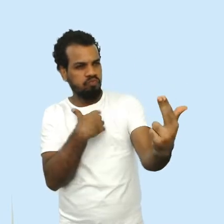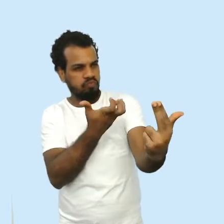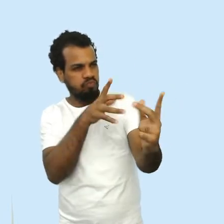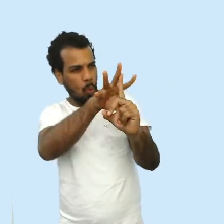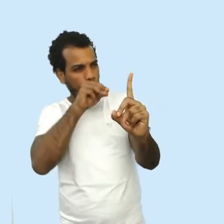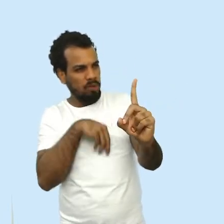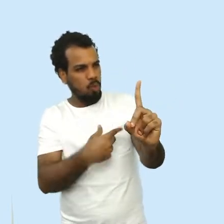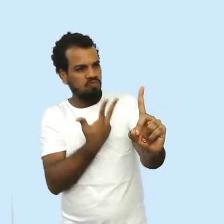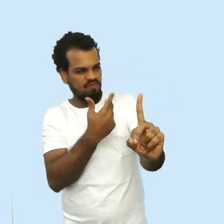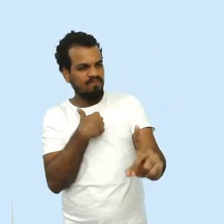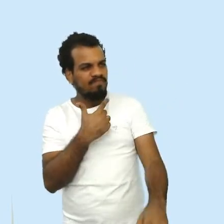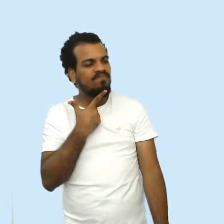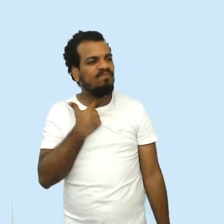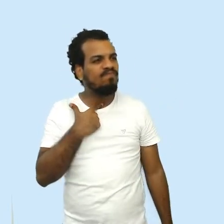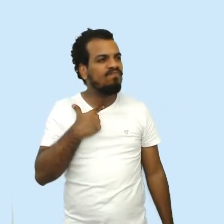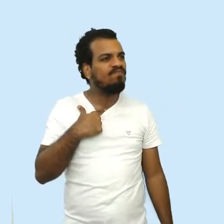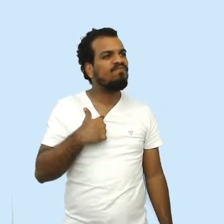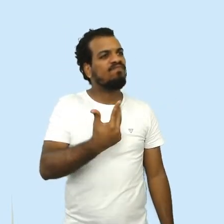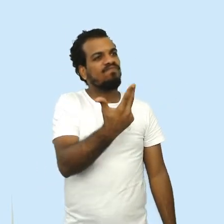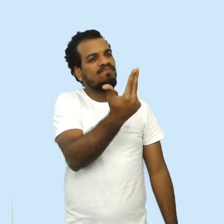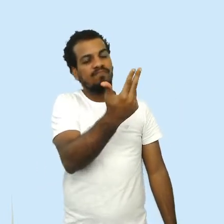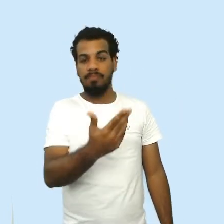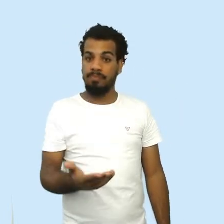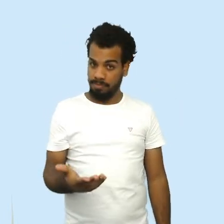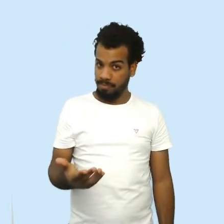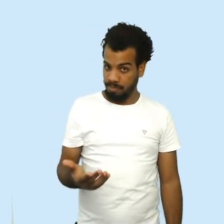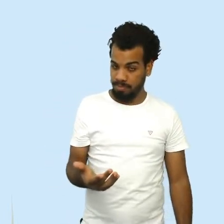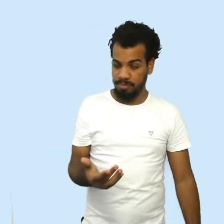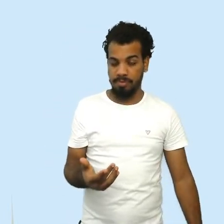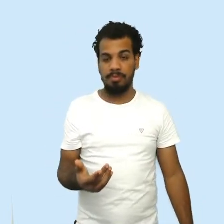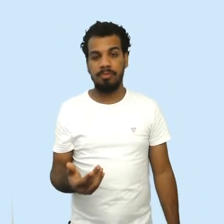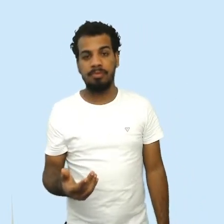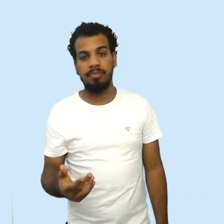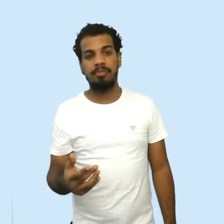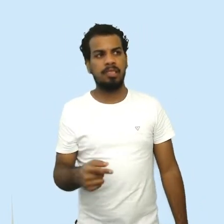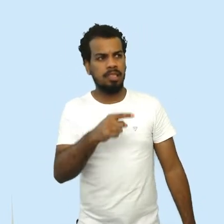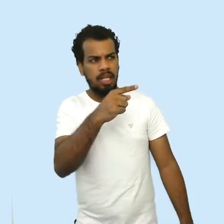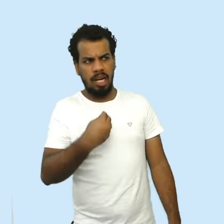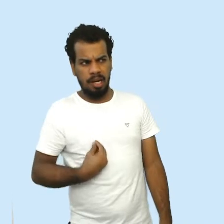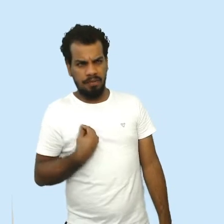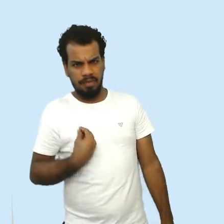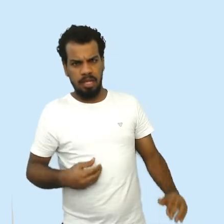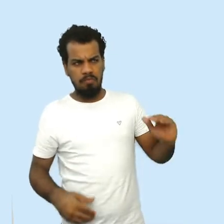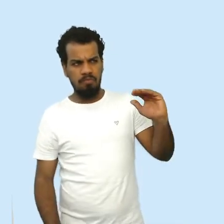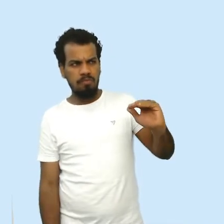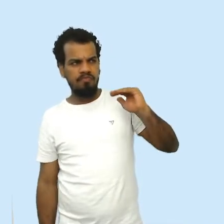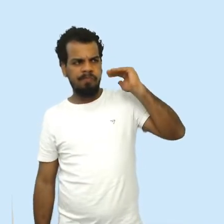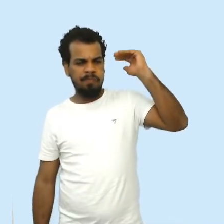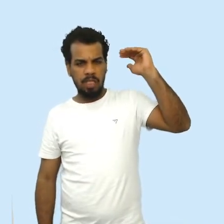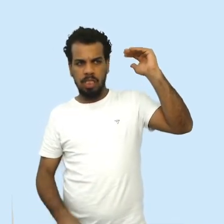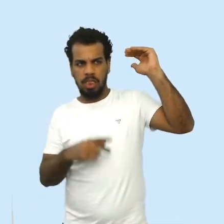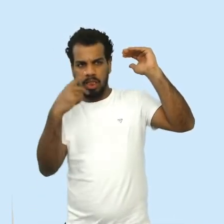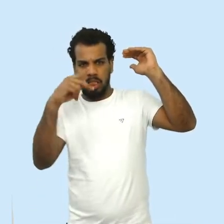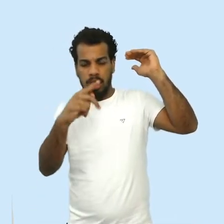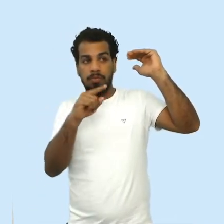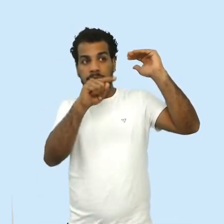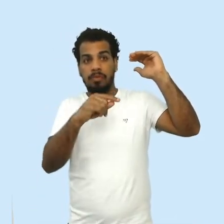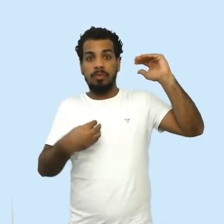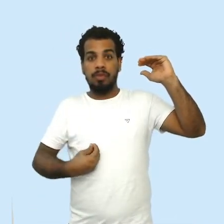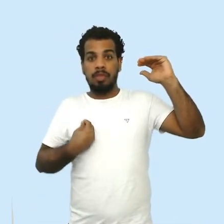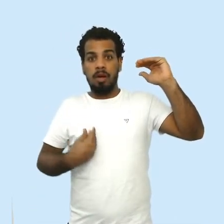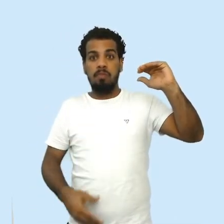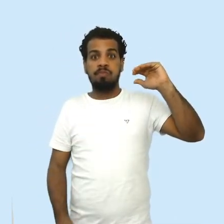jardim maravilhoso e não sei o que mais lá. Ou seja, se vende um padrão de vida e esse padrão é cada